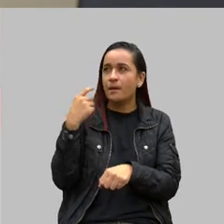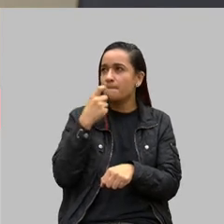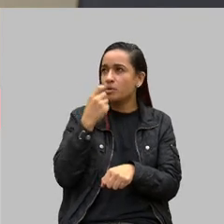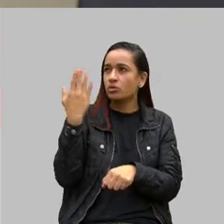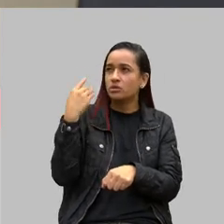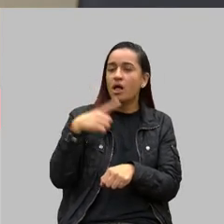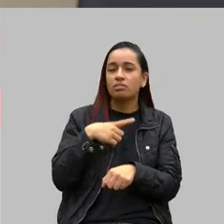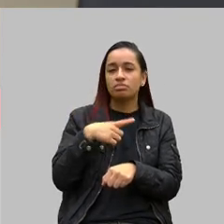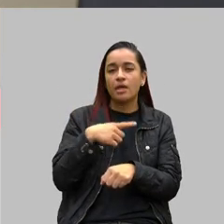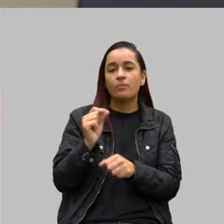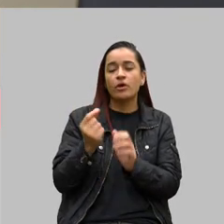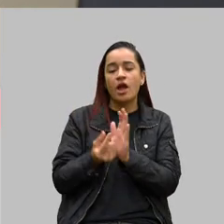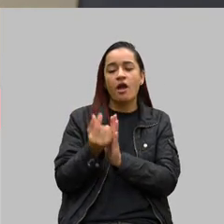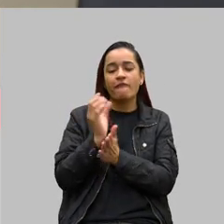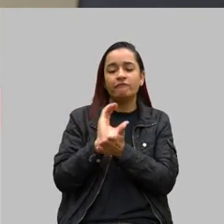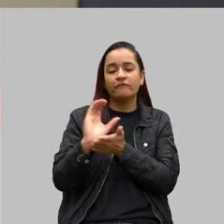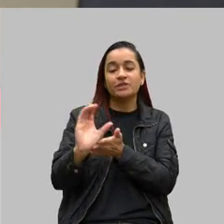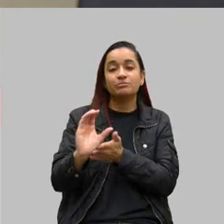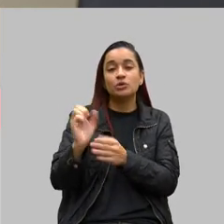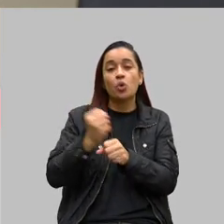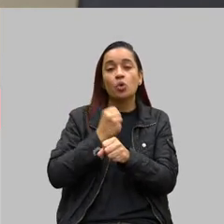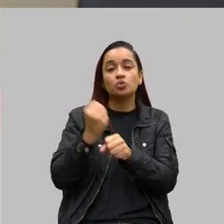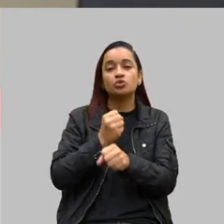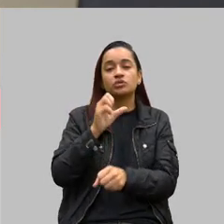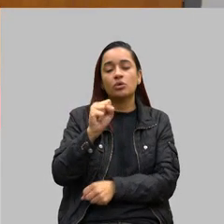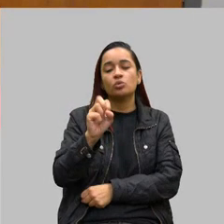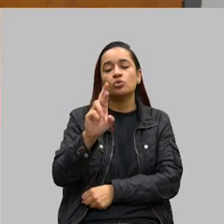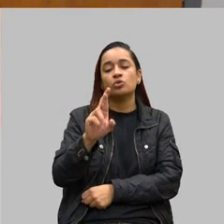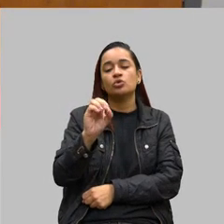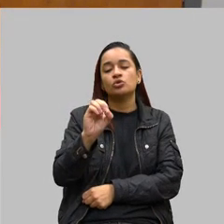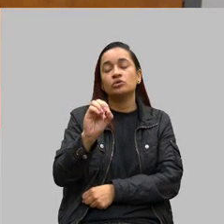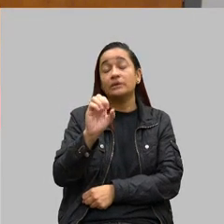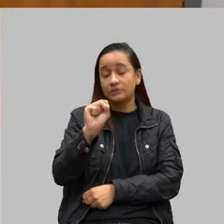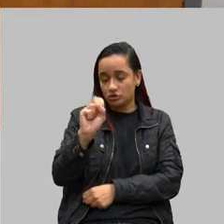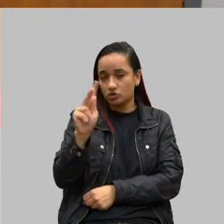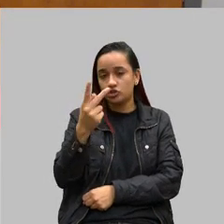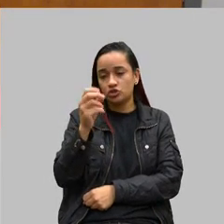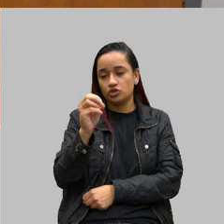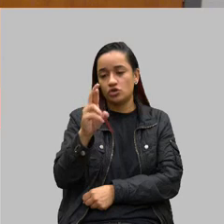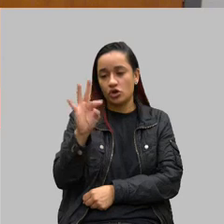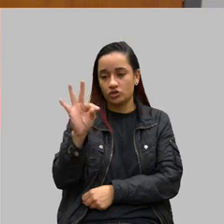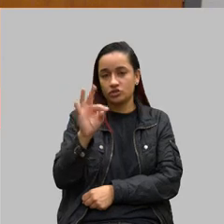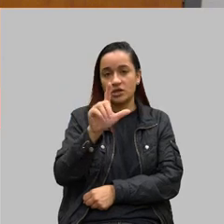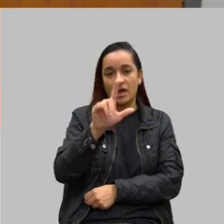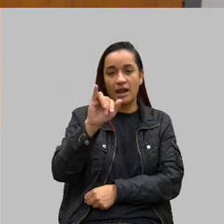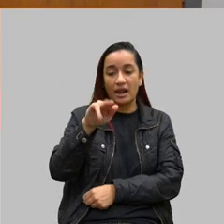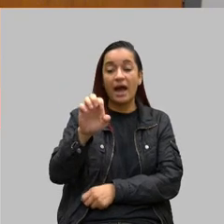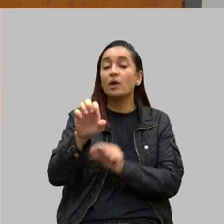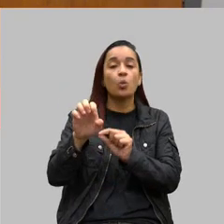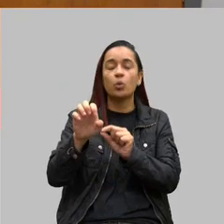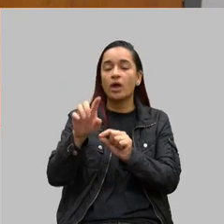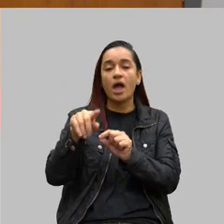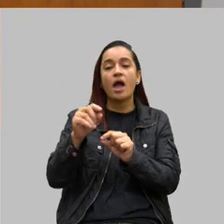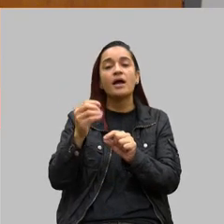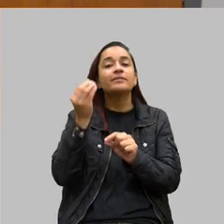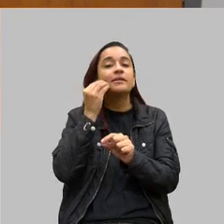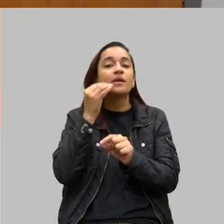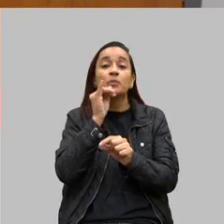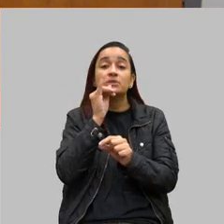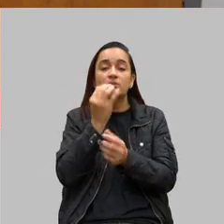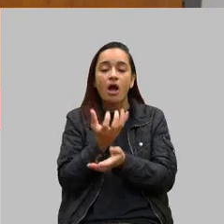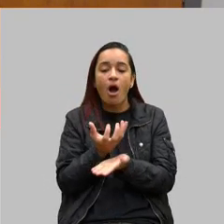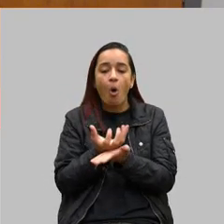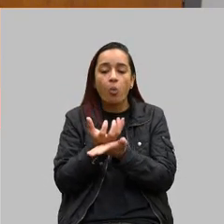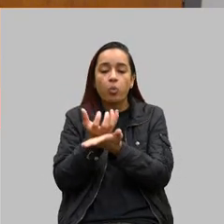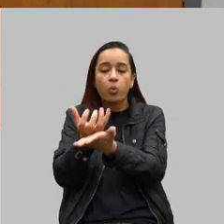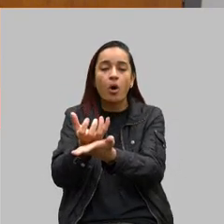construção né de uma shortline que vai contribuir para tirar né caminhões é importante a gente dizer que os caminhões de minério né Talvez